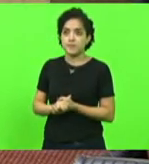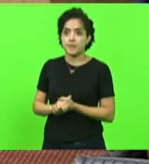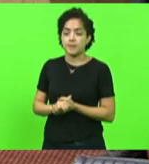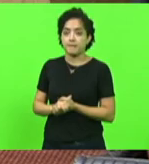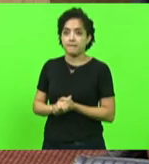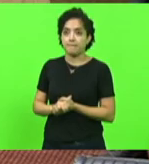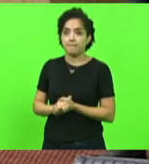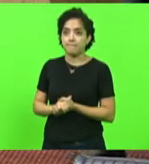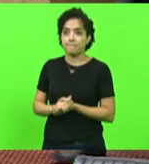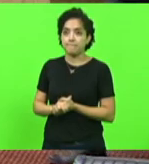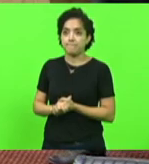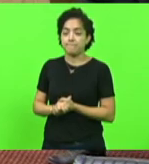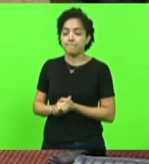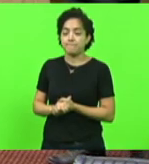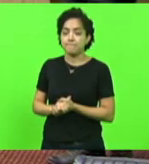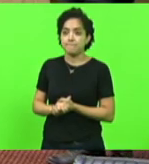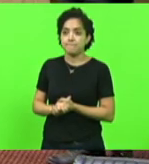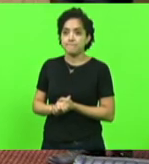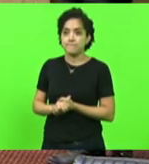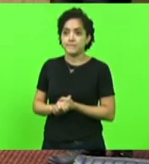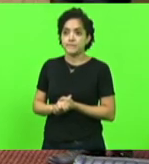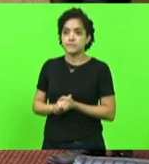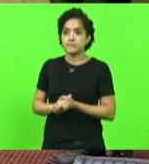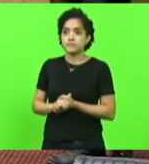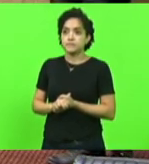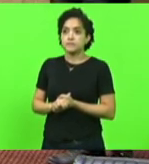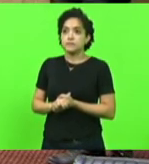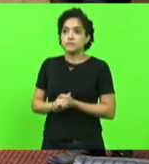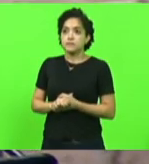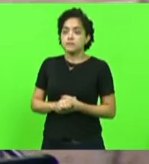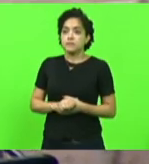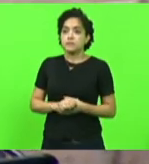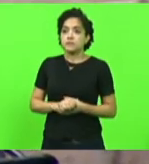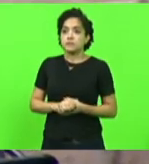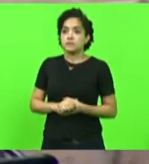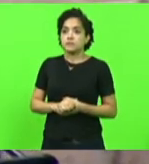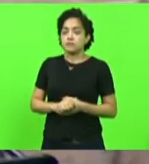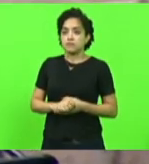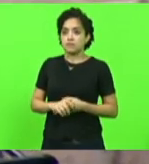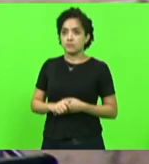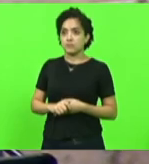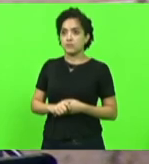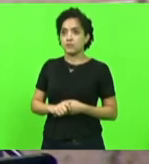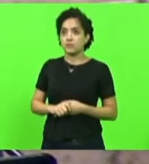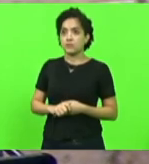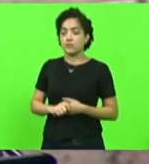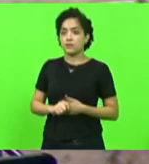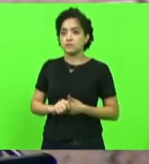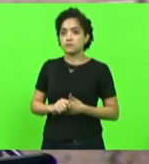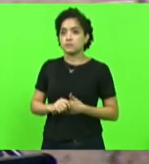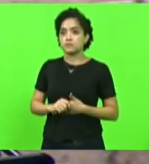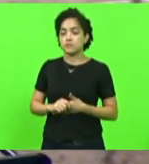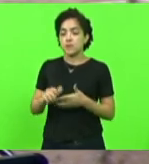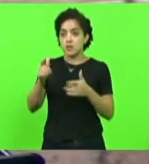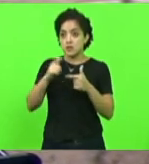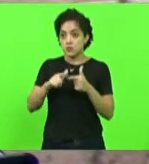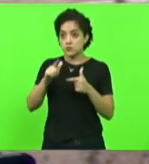deputado Fernando Krelink, Márcio Machado. Acho que um dos maiores problemas